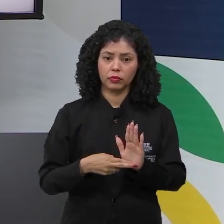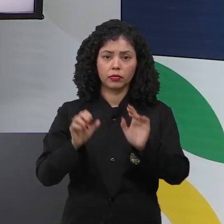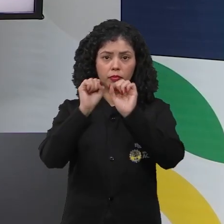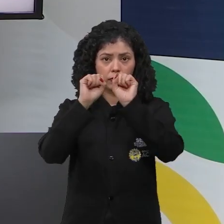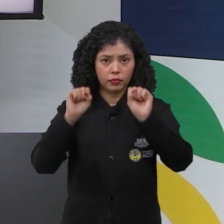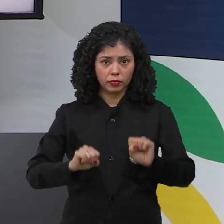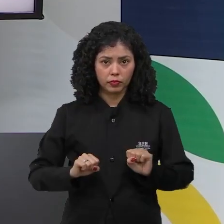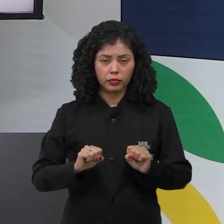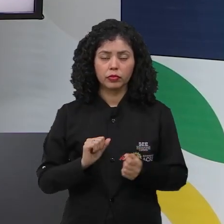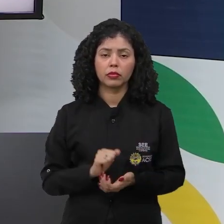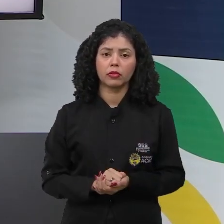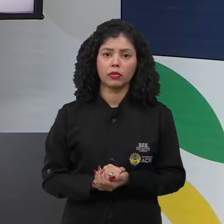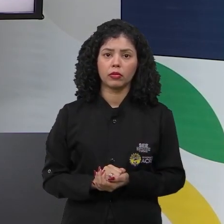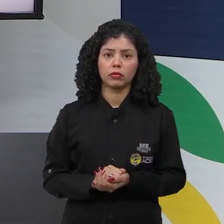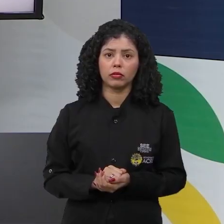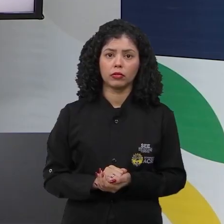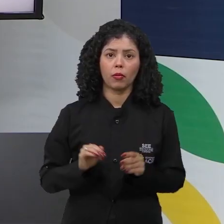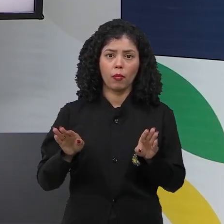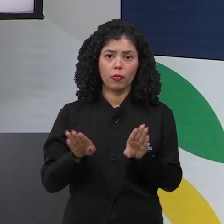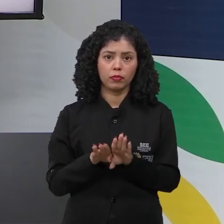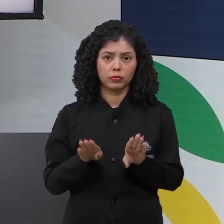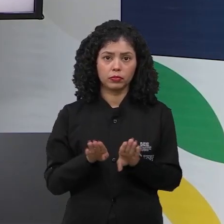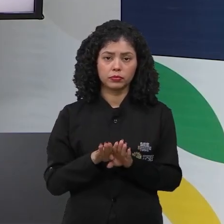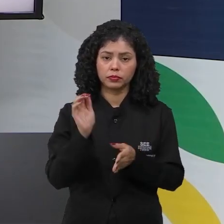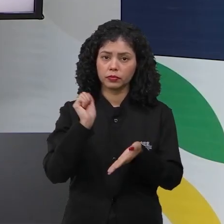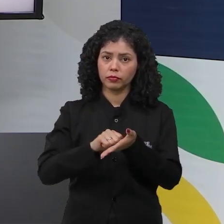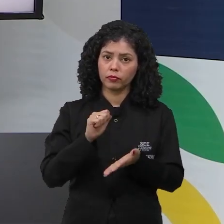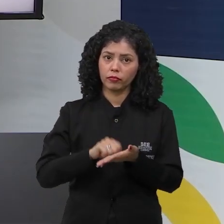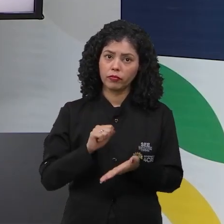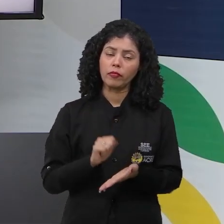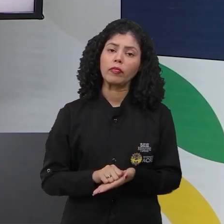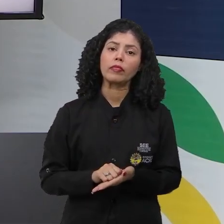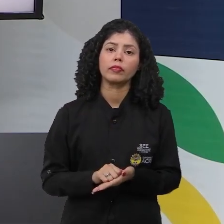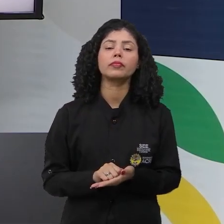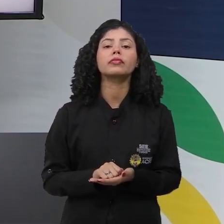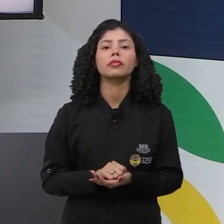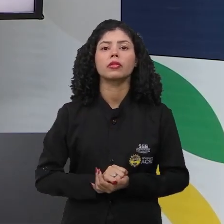sistema, são as gramáticas prescritivas.